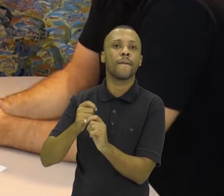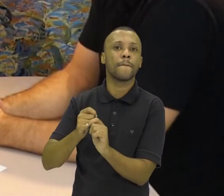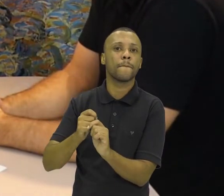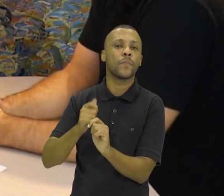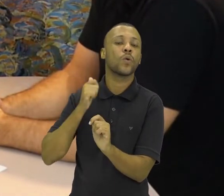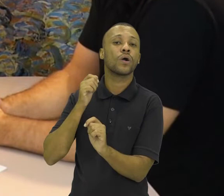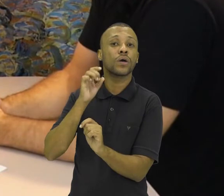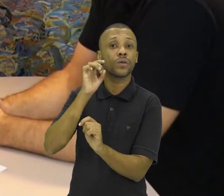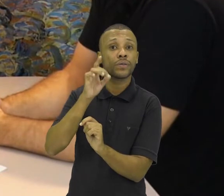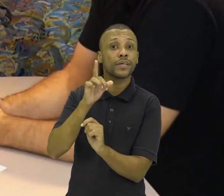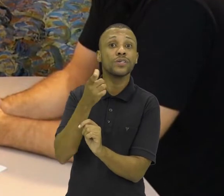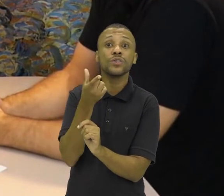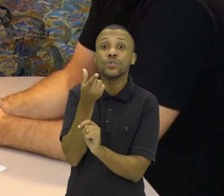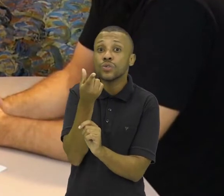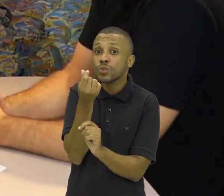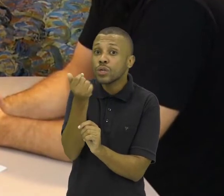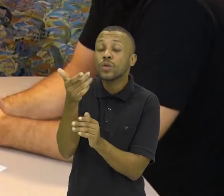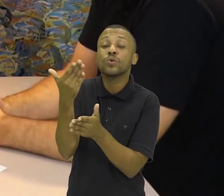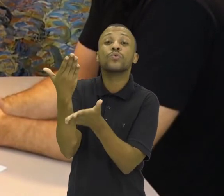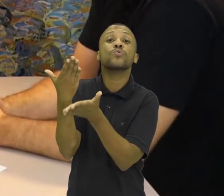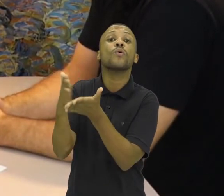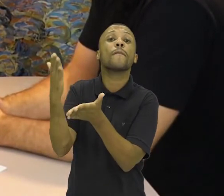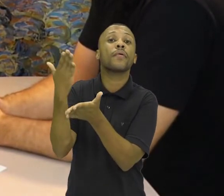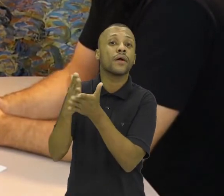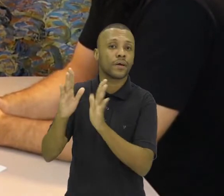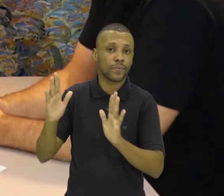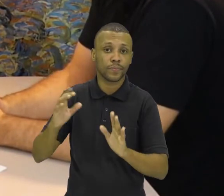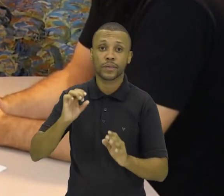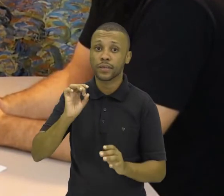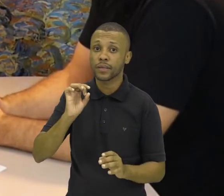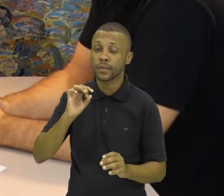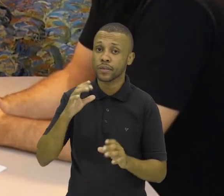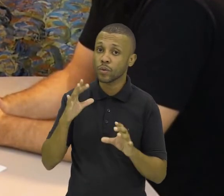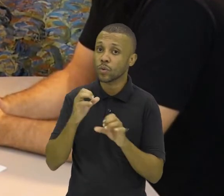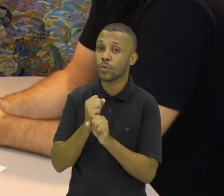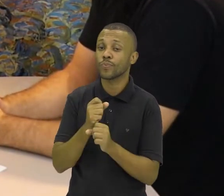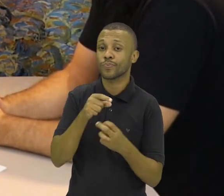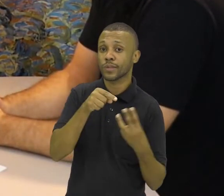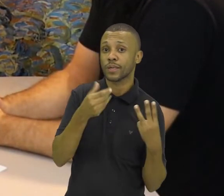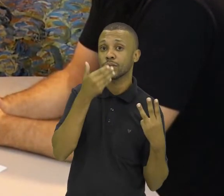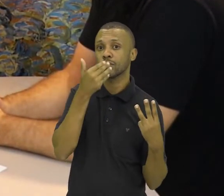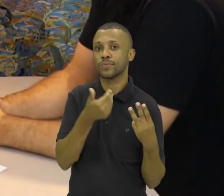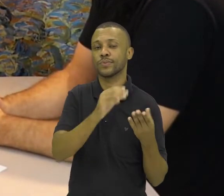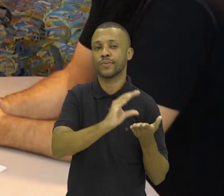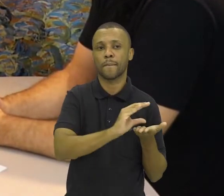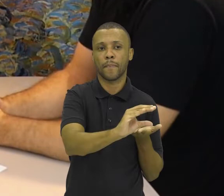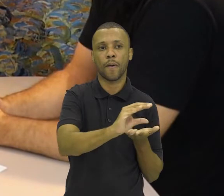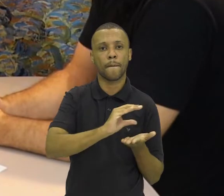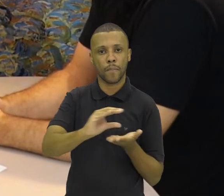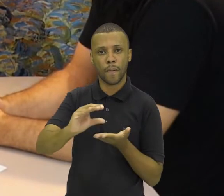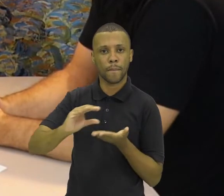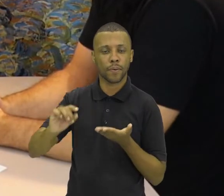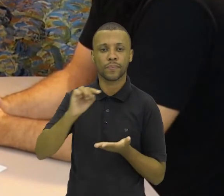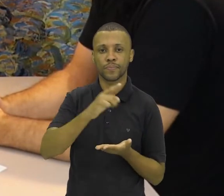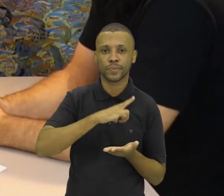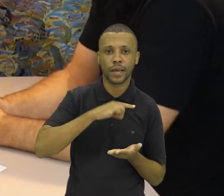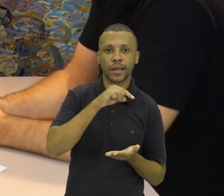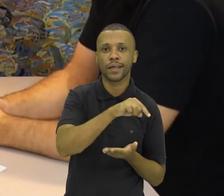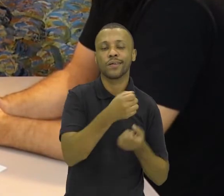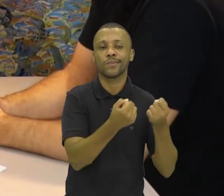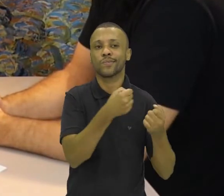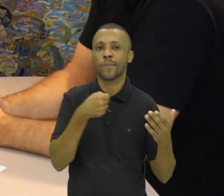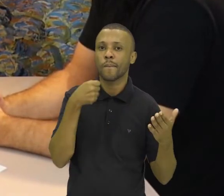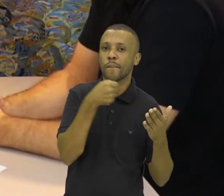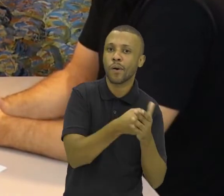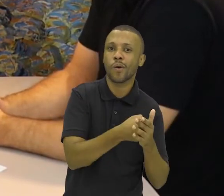Certo? Sobra, tem dinheiro sobrante. Sim. São 3 tipos de indenização. É indenização para cobertura de despesas